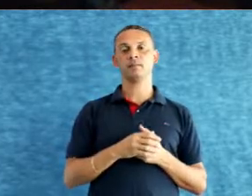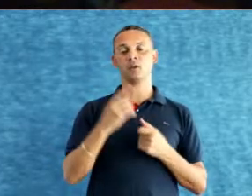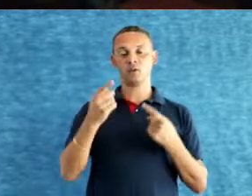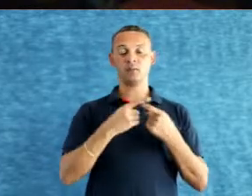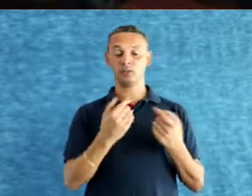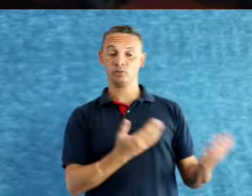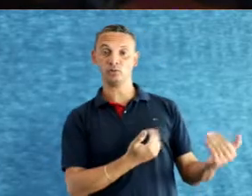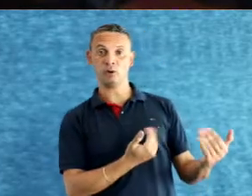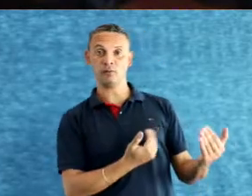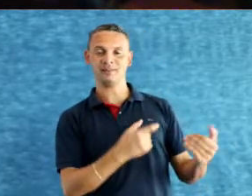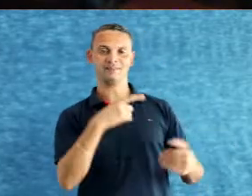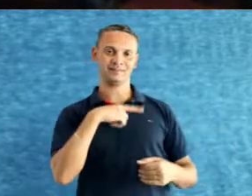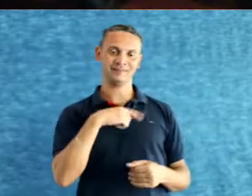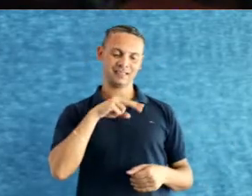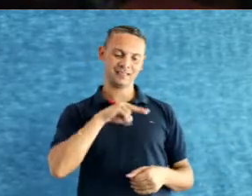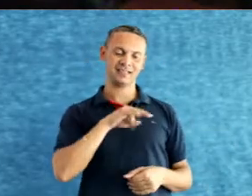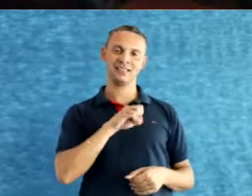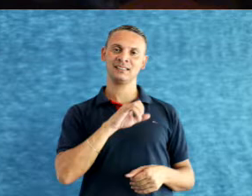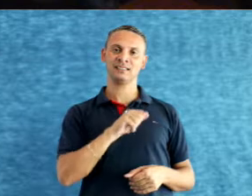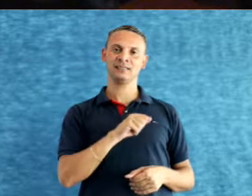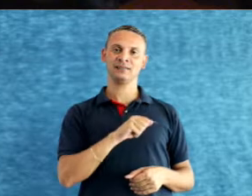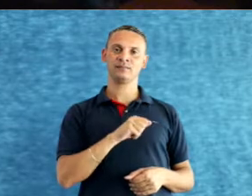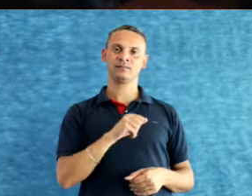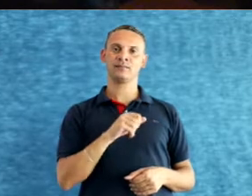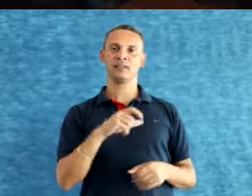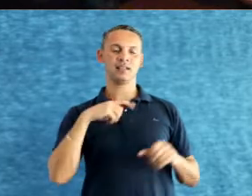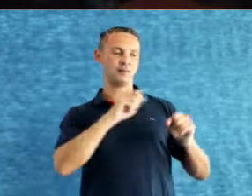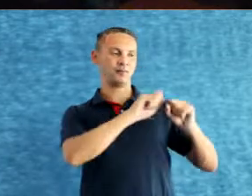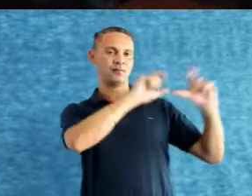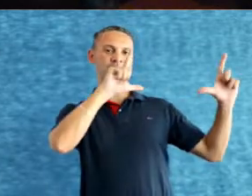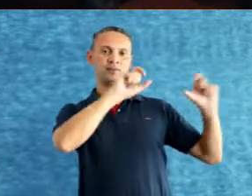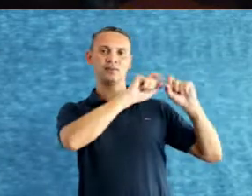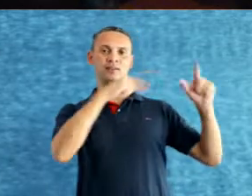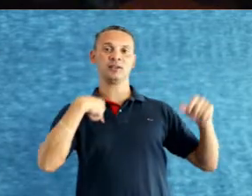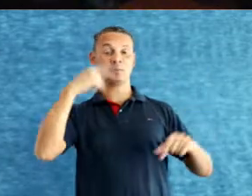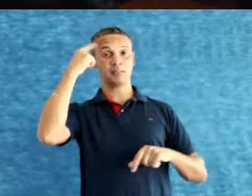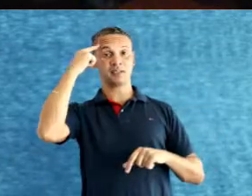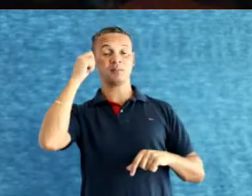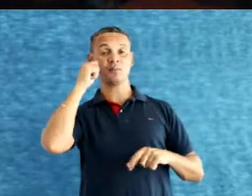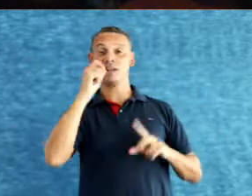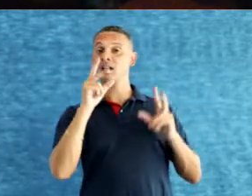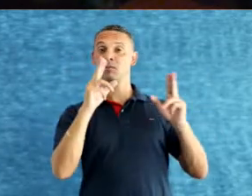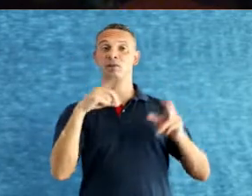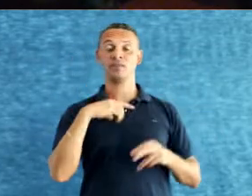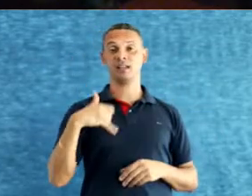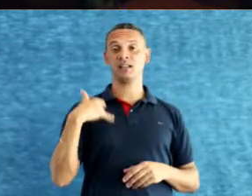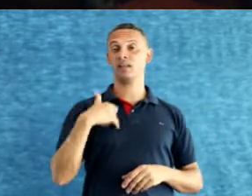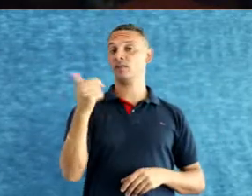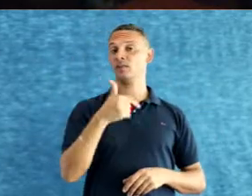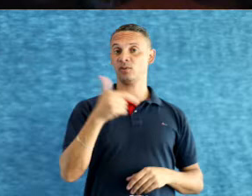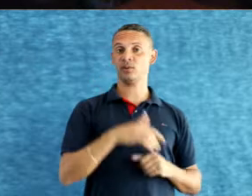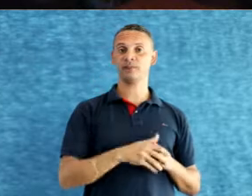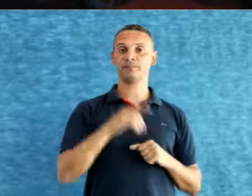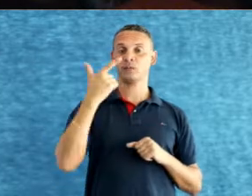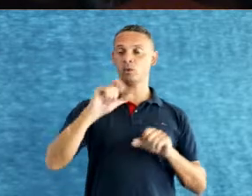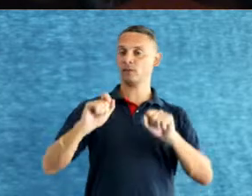mais velha. Ela morre com 75 anos, talvez uma foto dela aos 60, 70, talvez, bem grisalha. São 3 imagens.